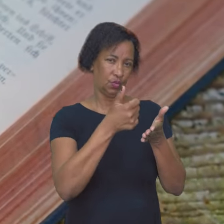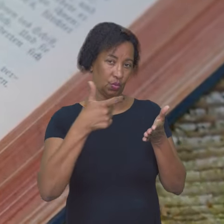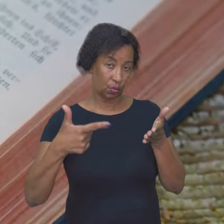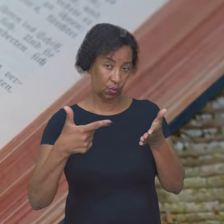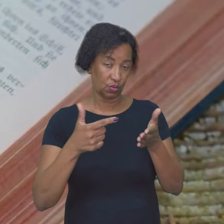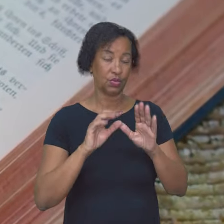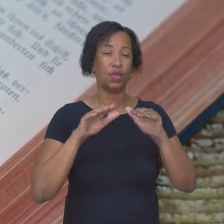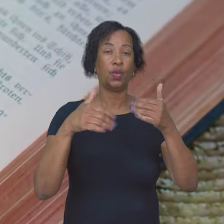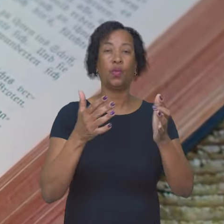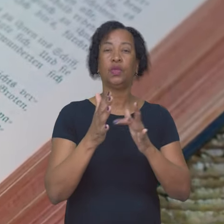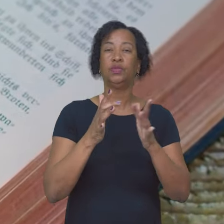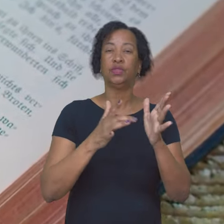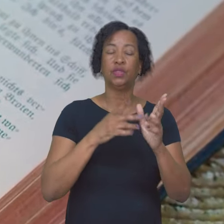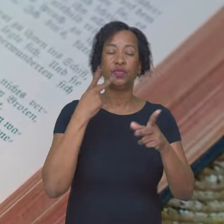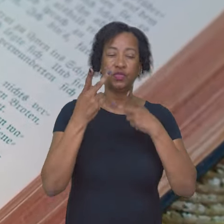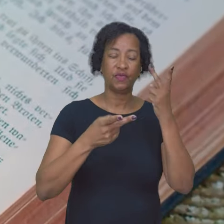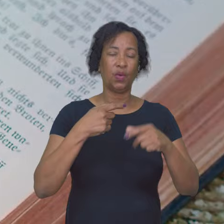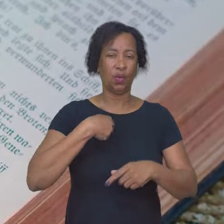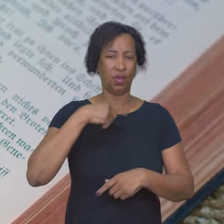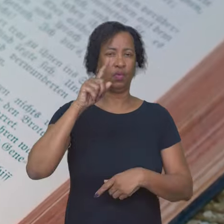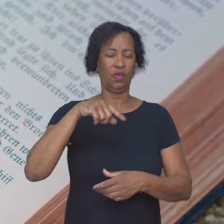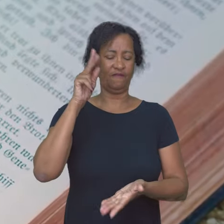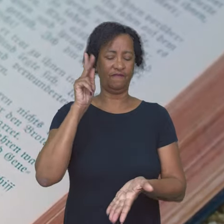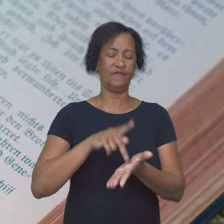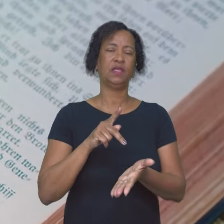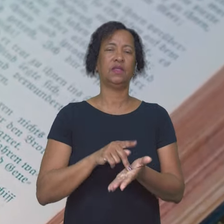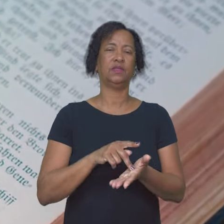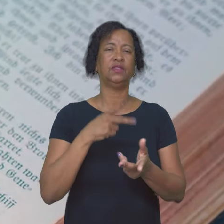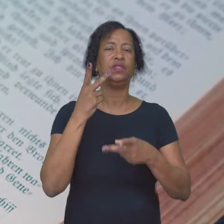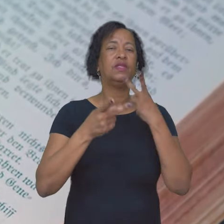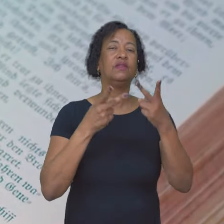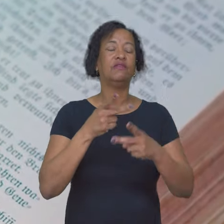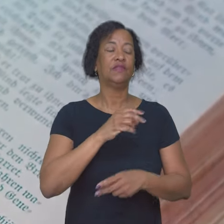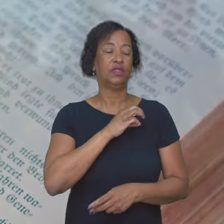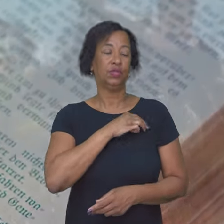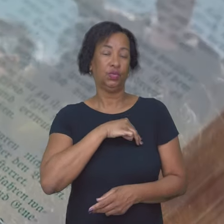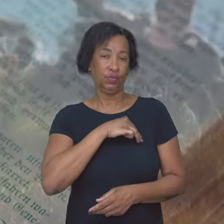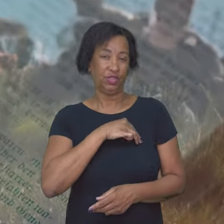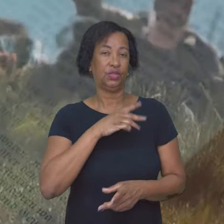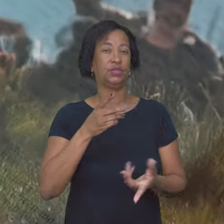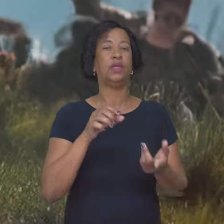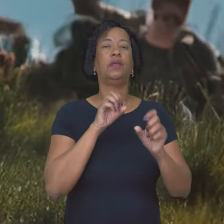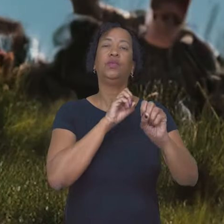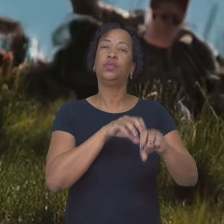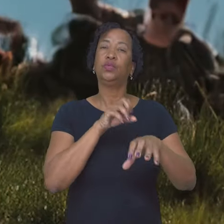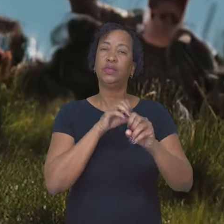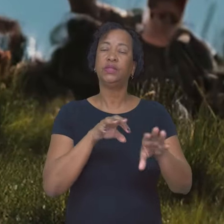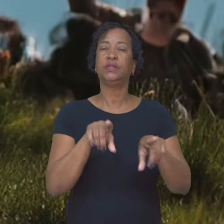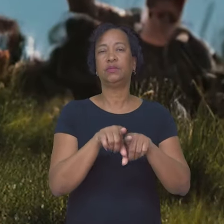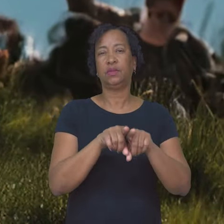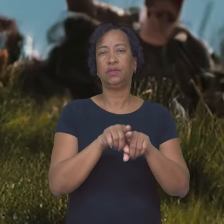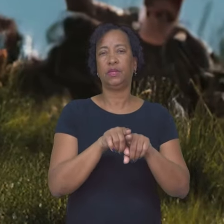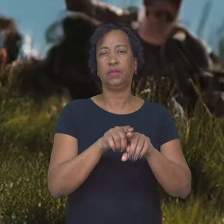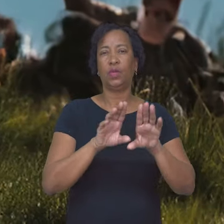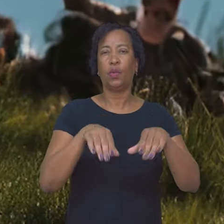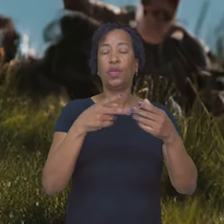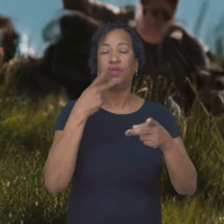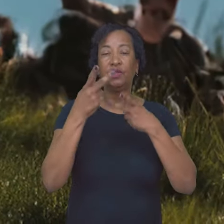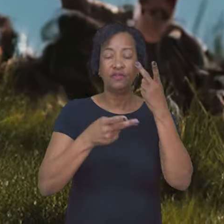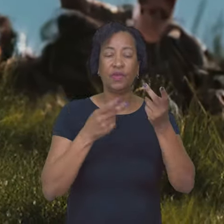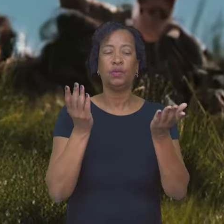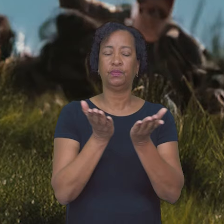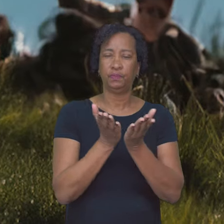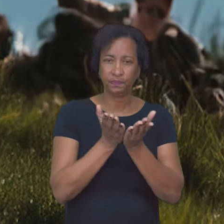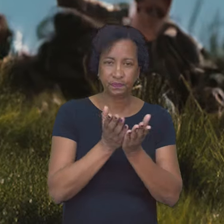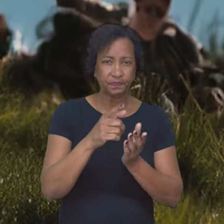Jesus disse eu sou a verdade ele estava se referindo ao seu ministério de ensino quando Jesus disse eu sou a vida ele estava se referindo ao